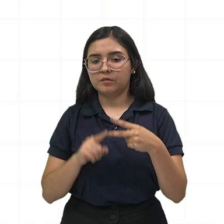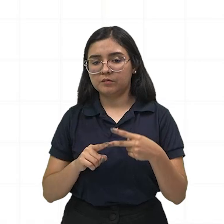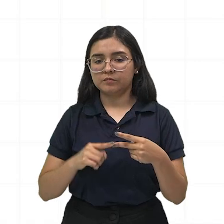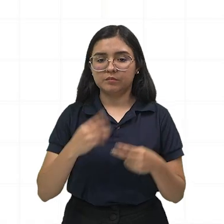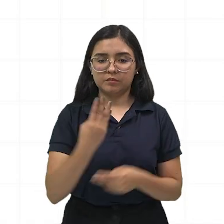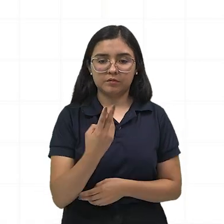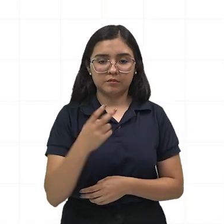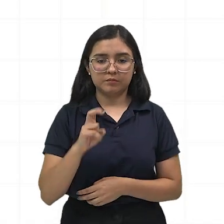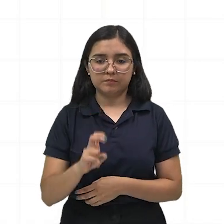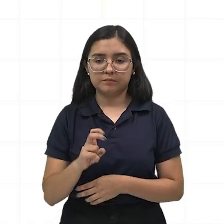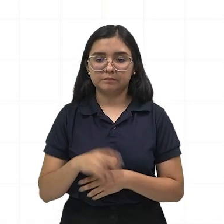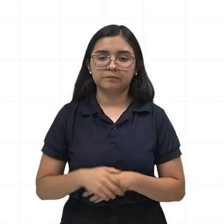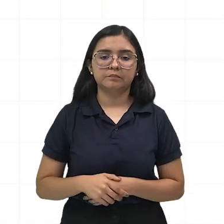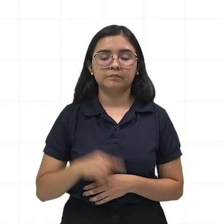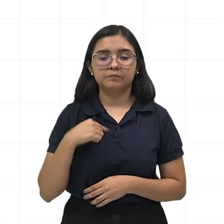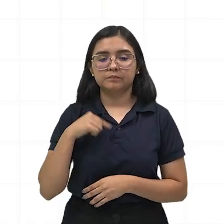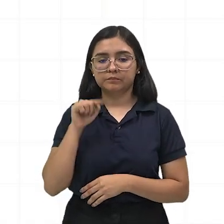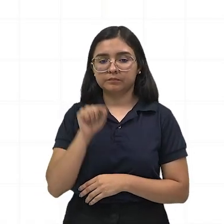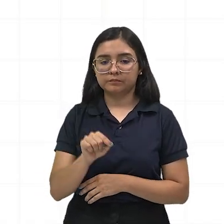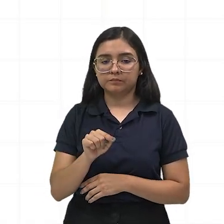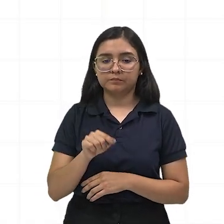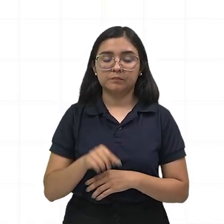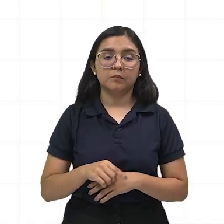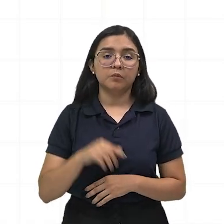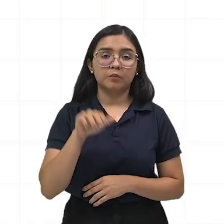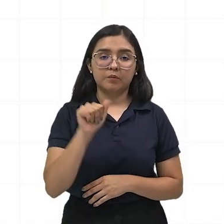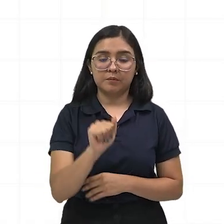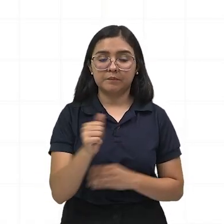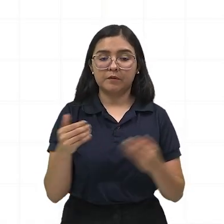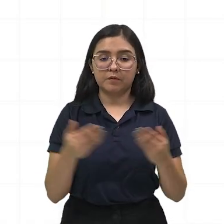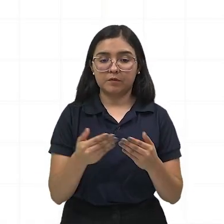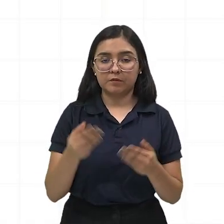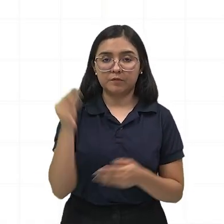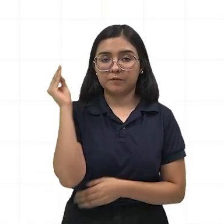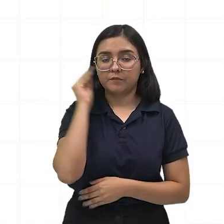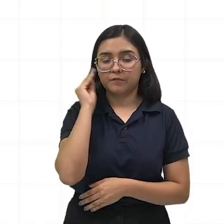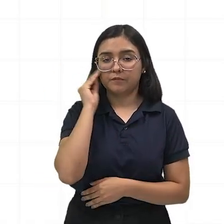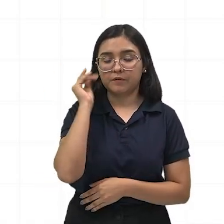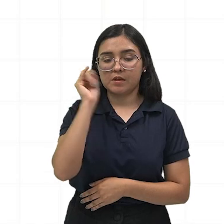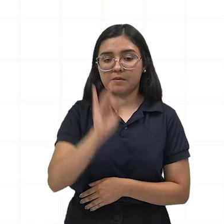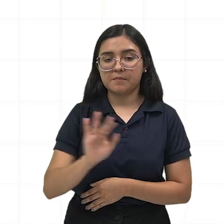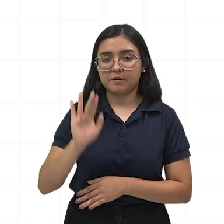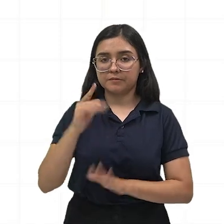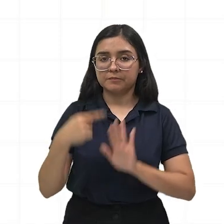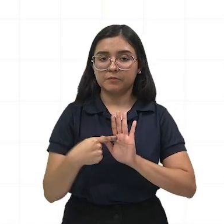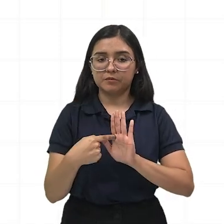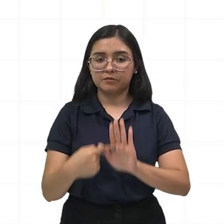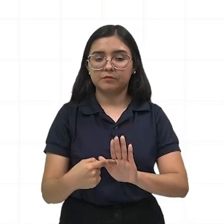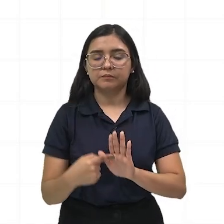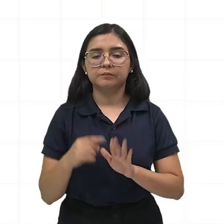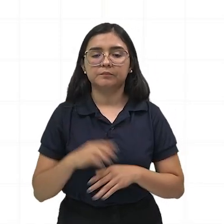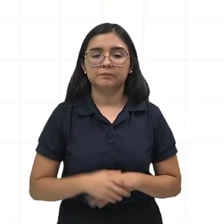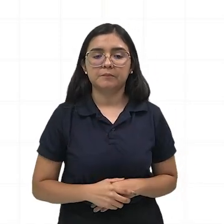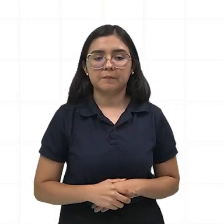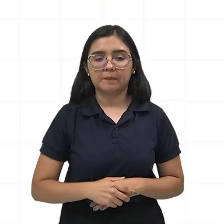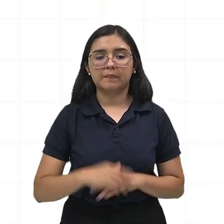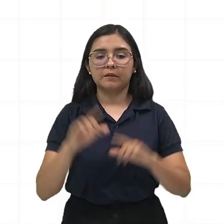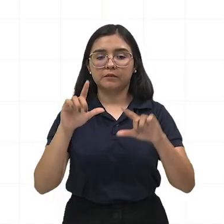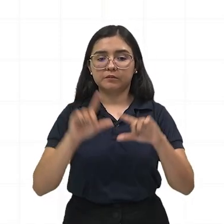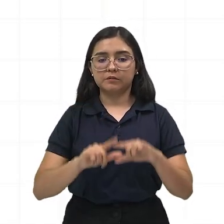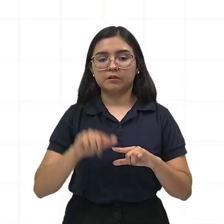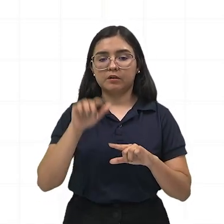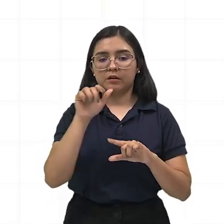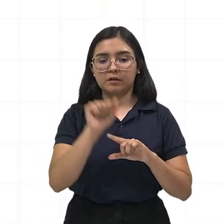isso, permanece fixo. E aí nós vamos ver a imagem do que está falando aí, né? Então, triângulo